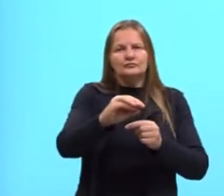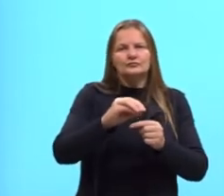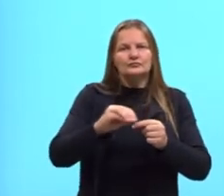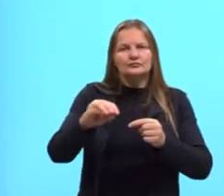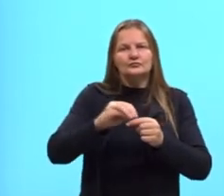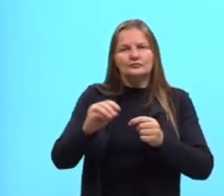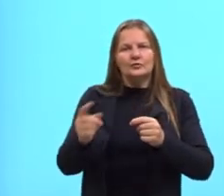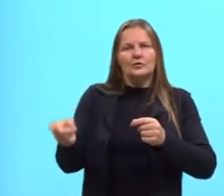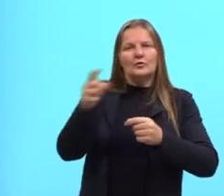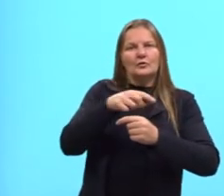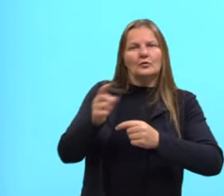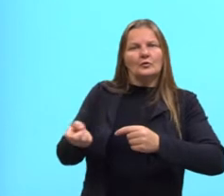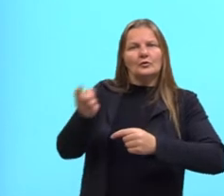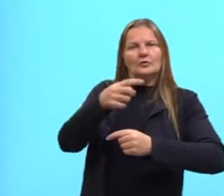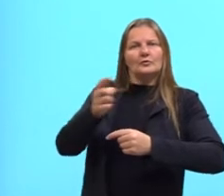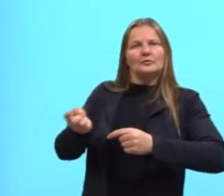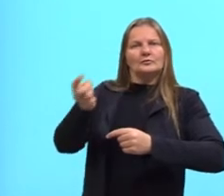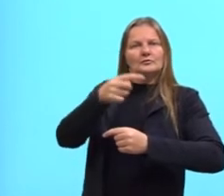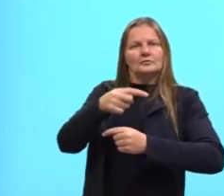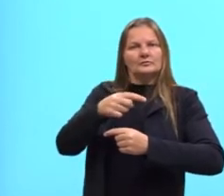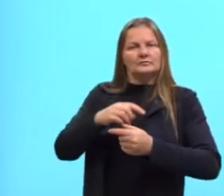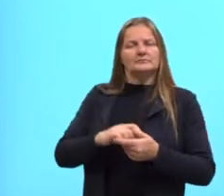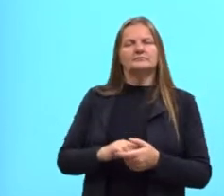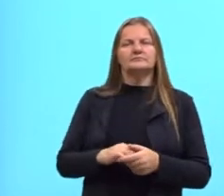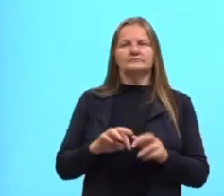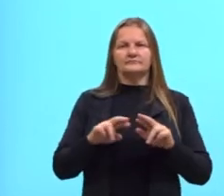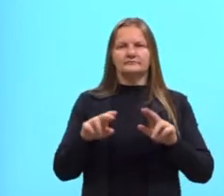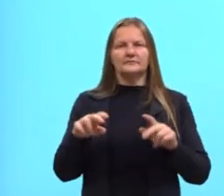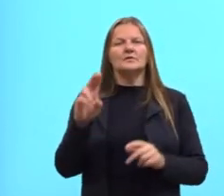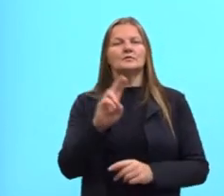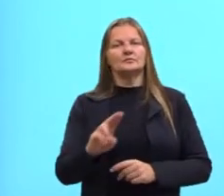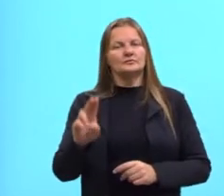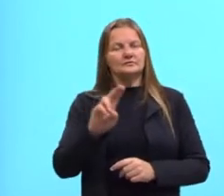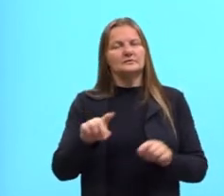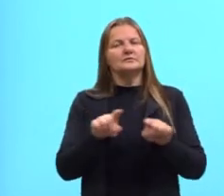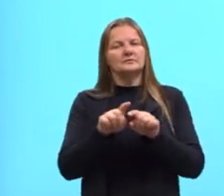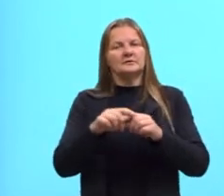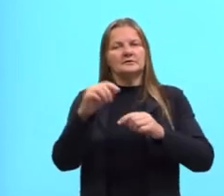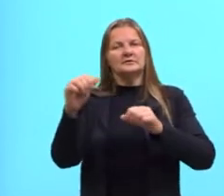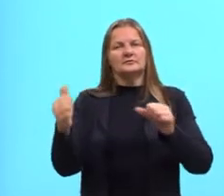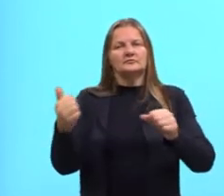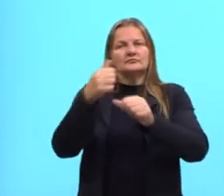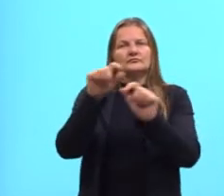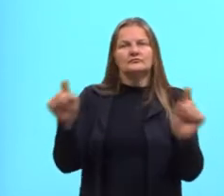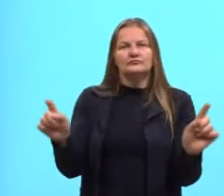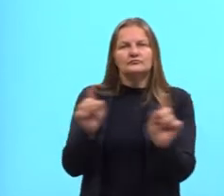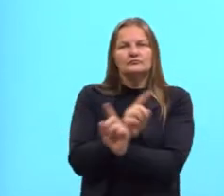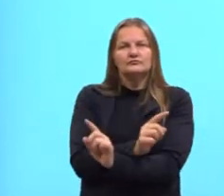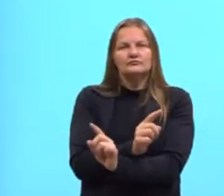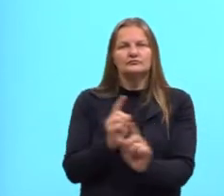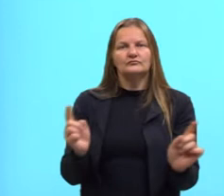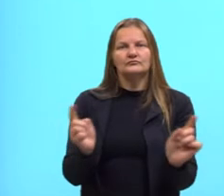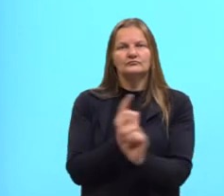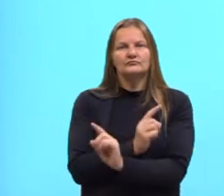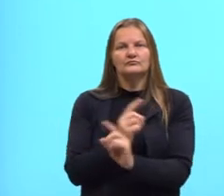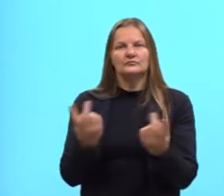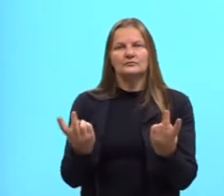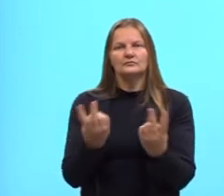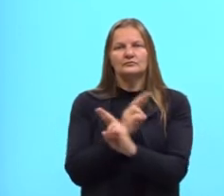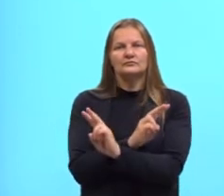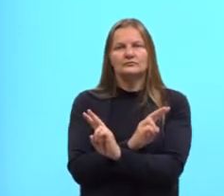chuveirinho ou pode ser feita utilizando a operação inversa né eu tenho esta